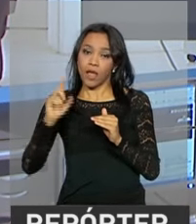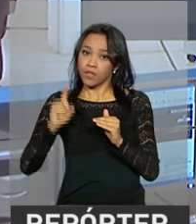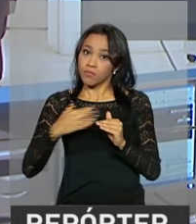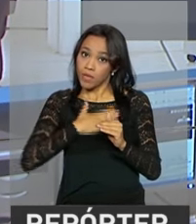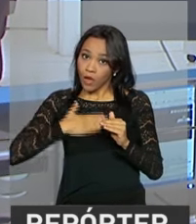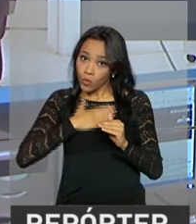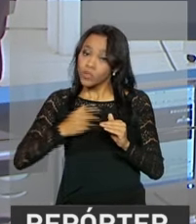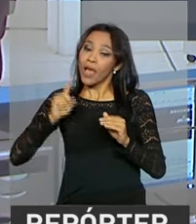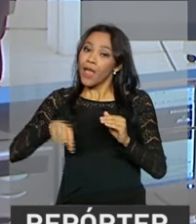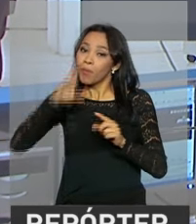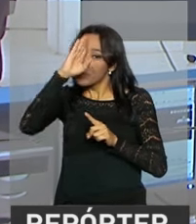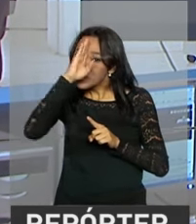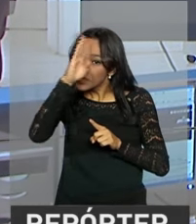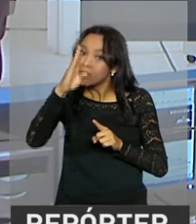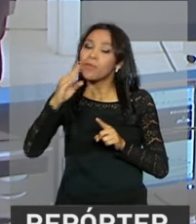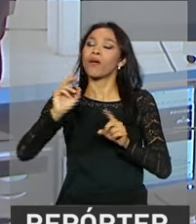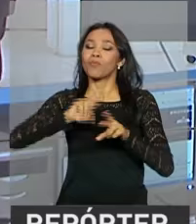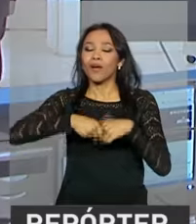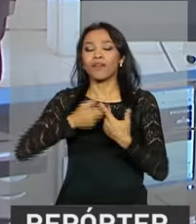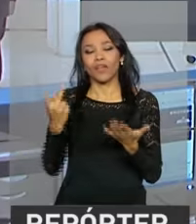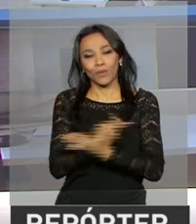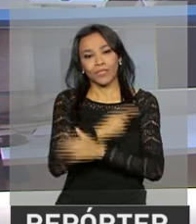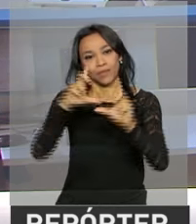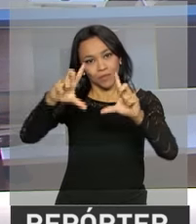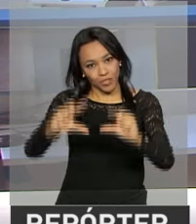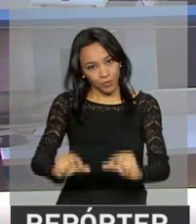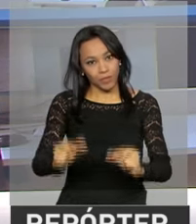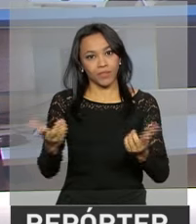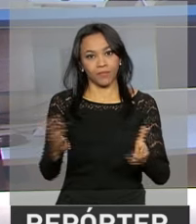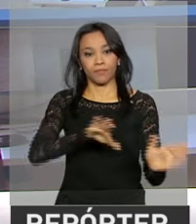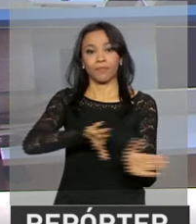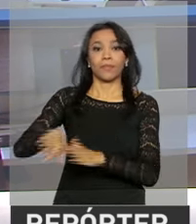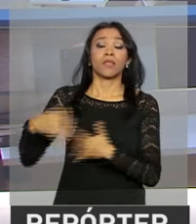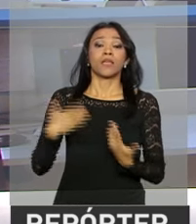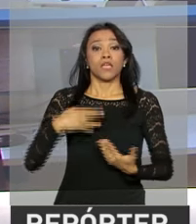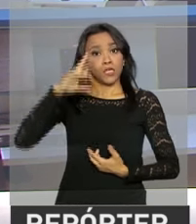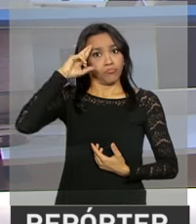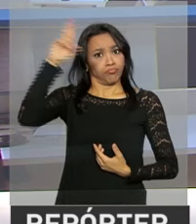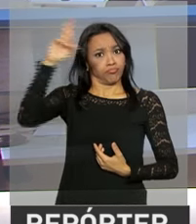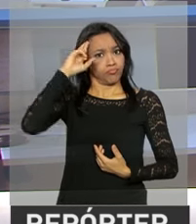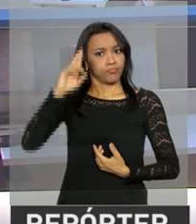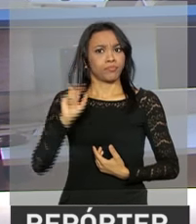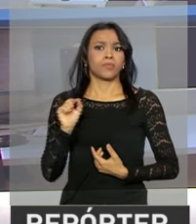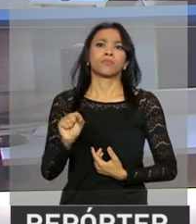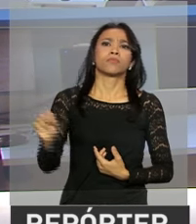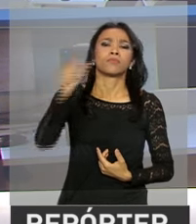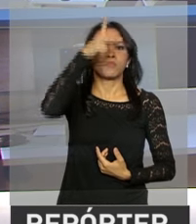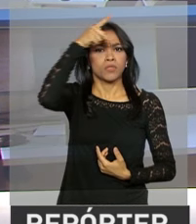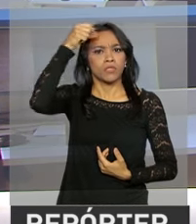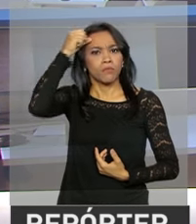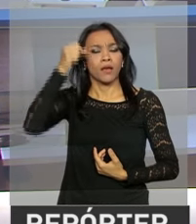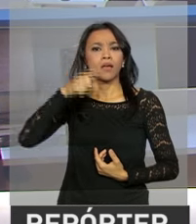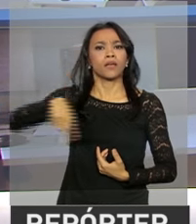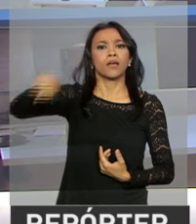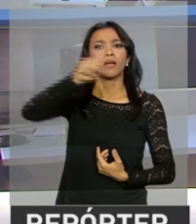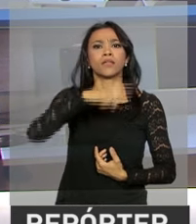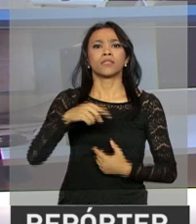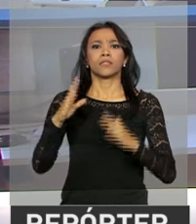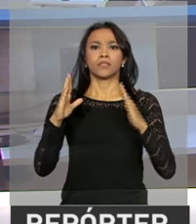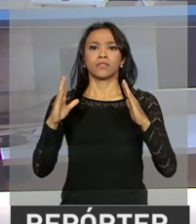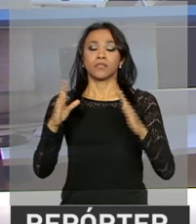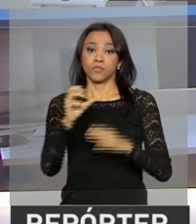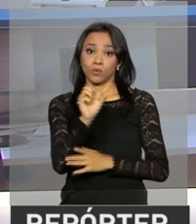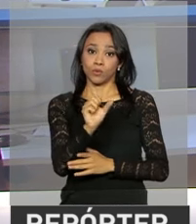principal responsável pela desaceleração e gestores municipais e coordenadores das unidades do sistema único de